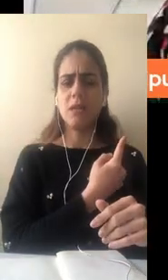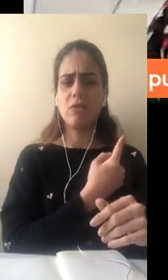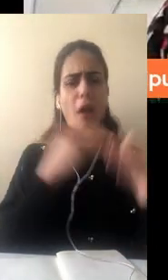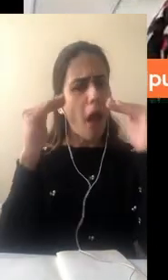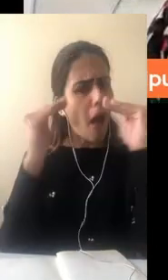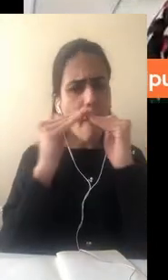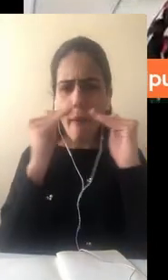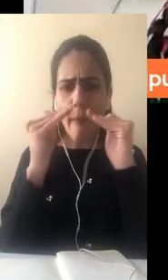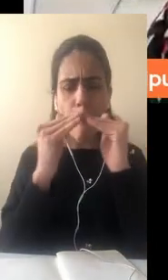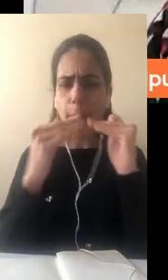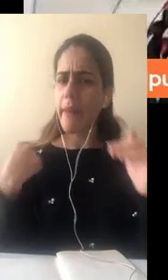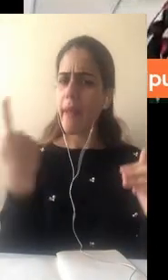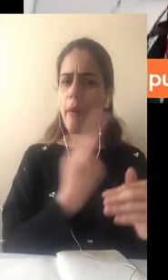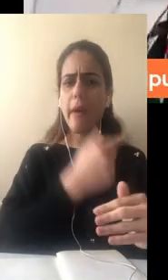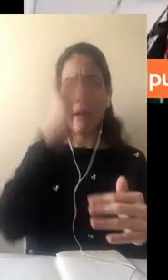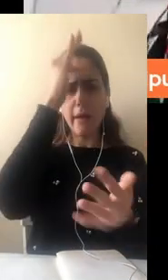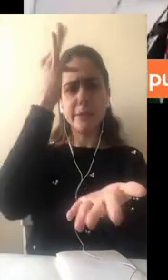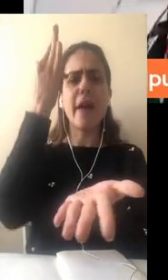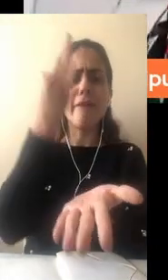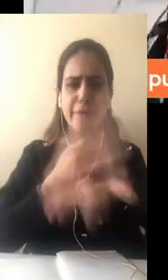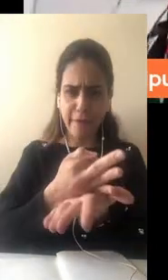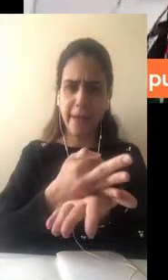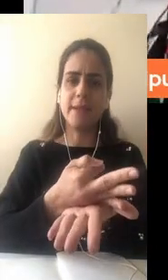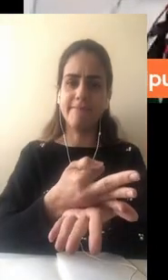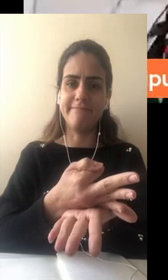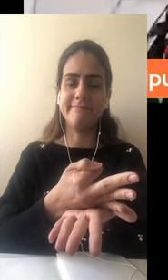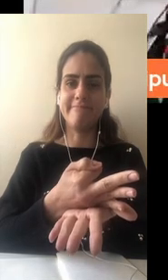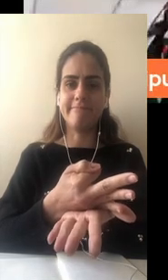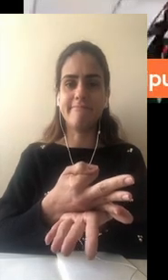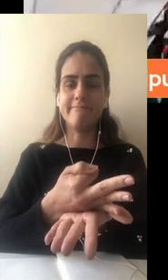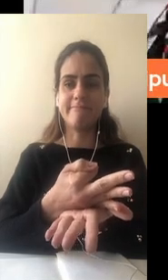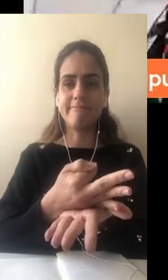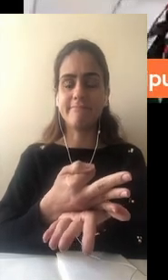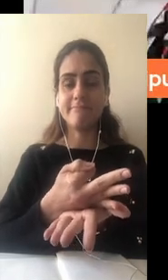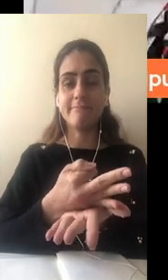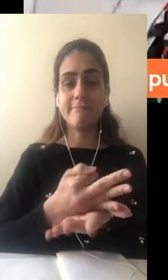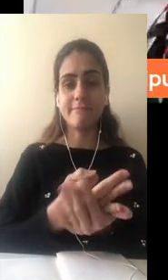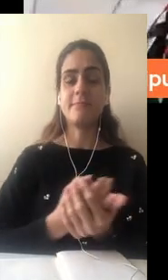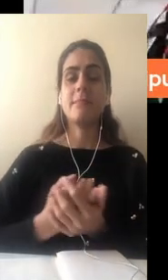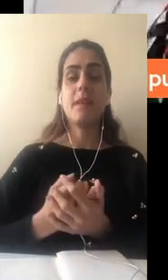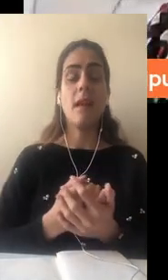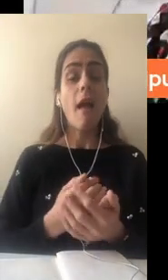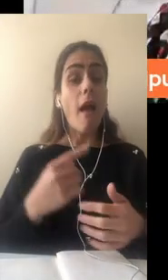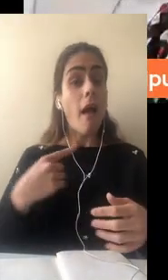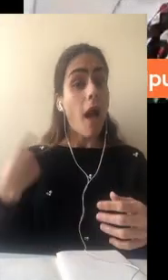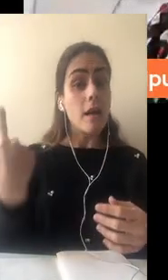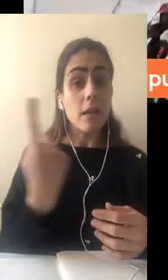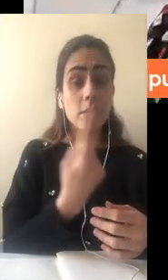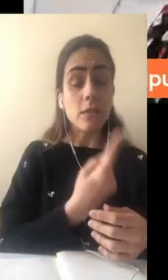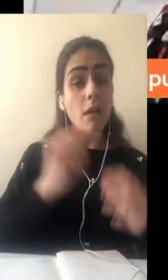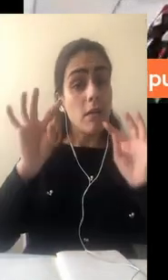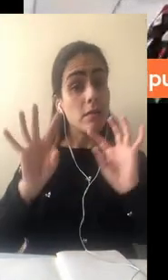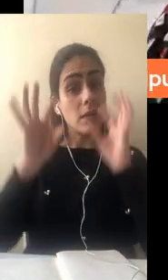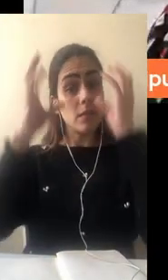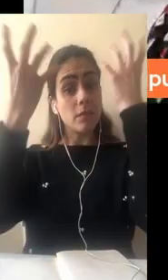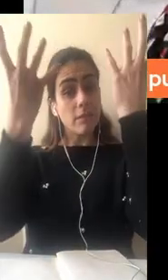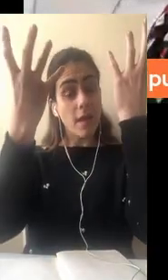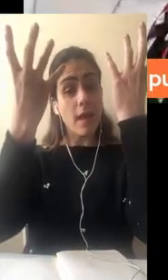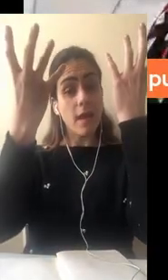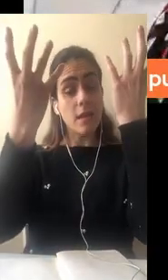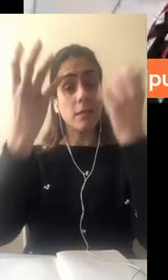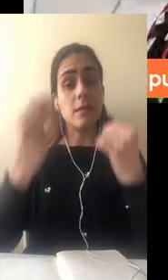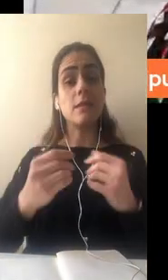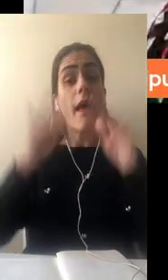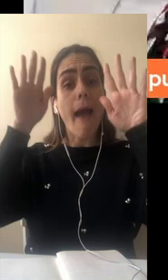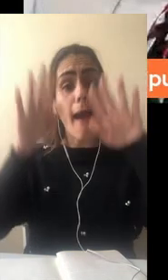nossa profissão de fé, não tem base na nossa fé e crença. Nossas festividades, elas têm